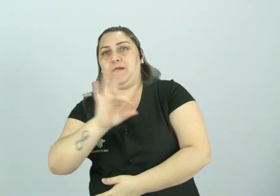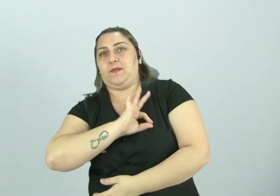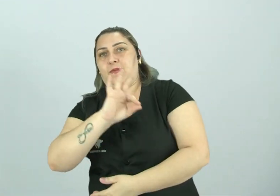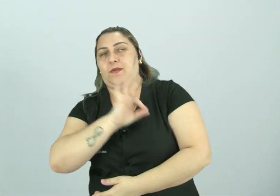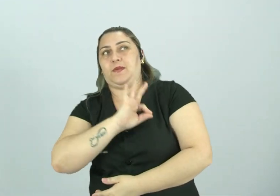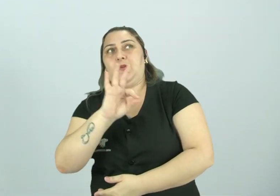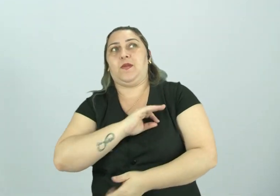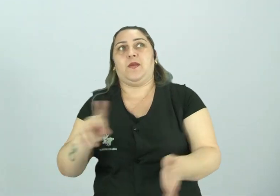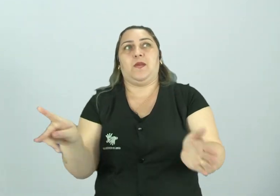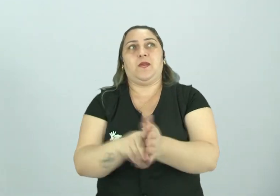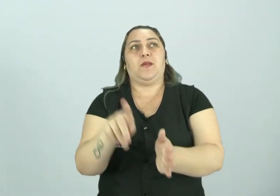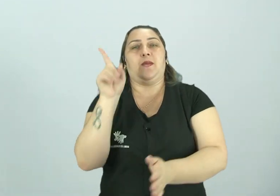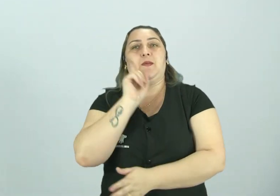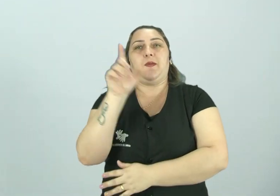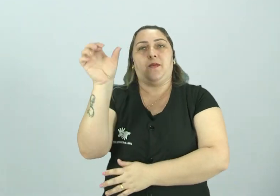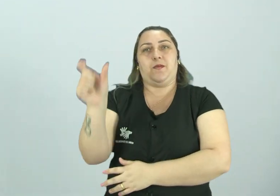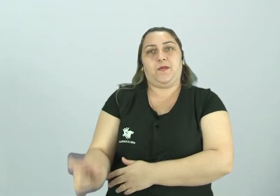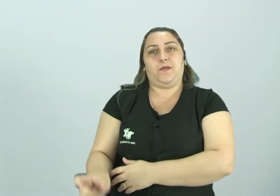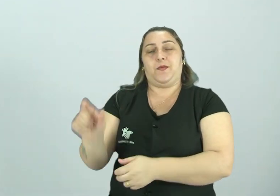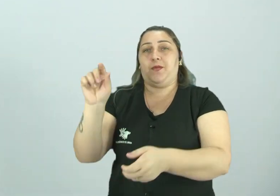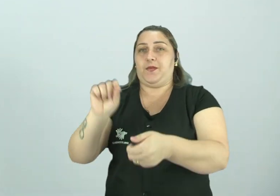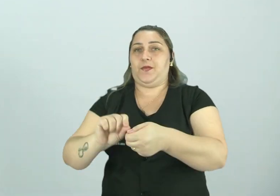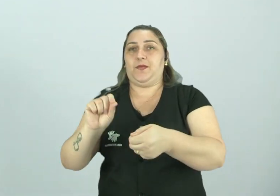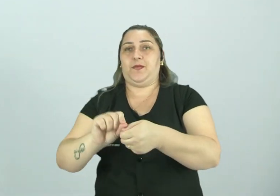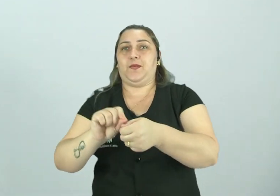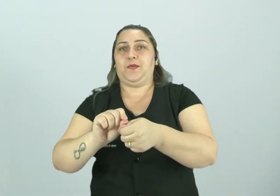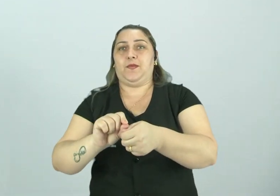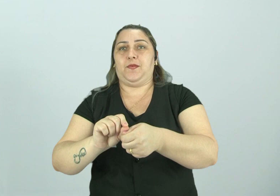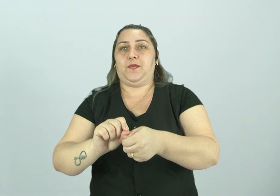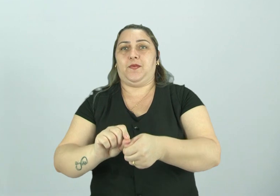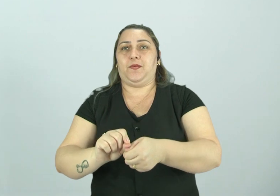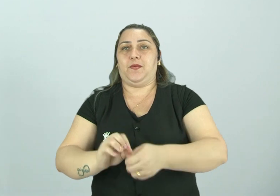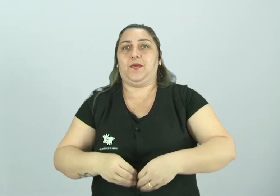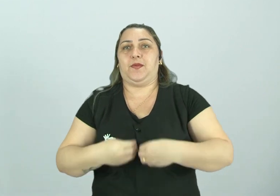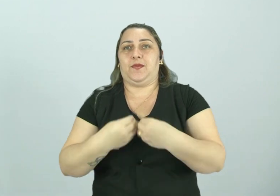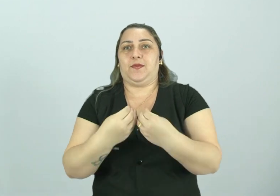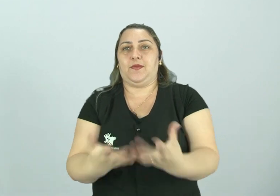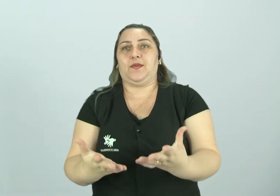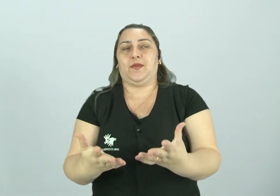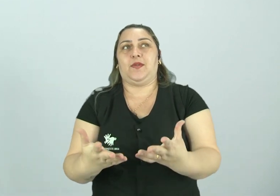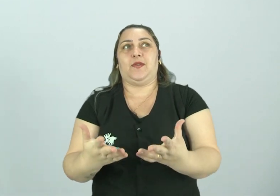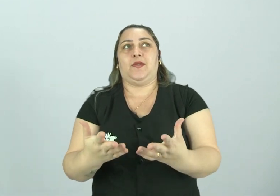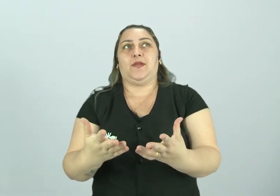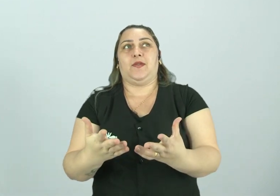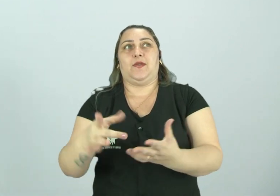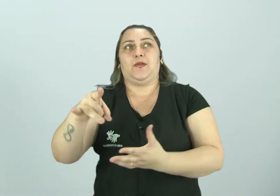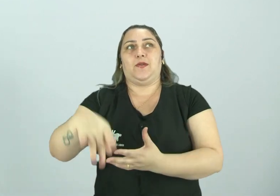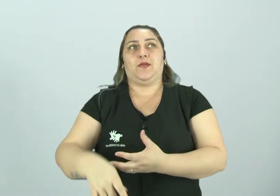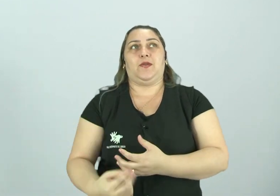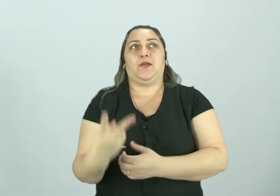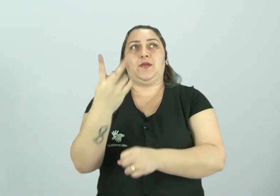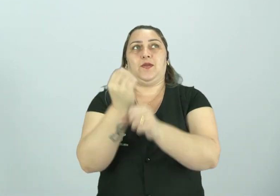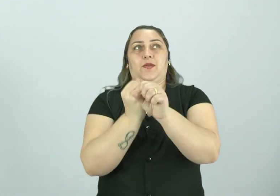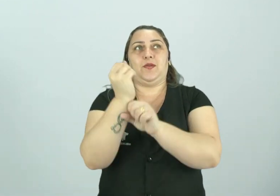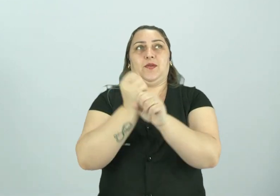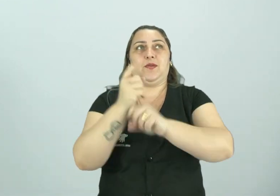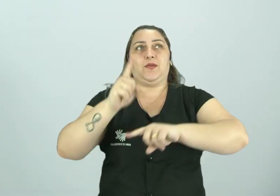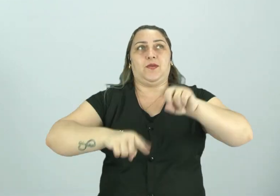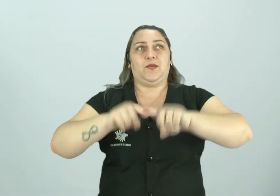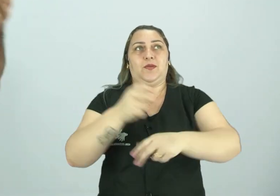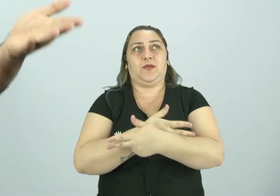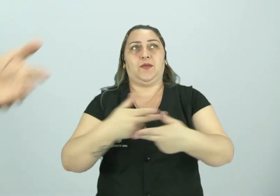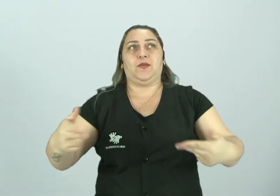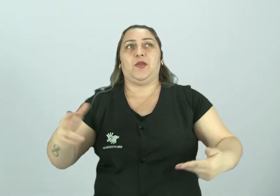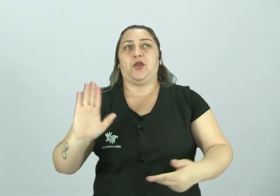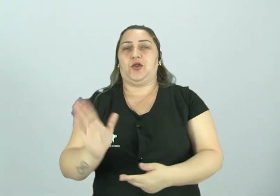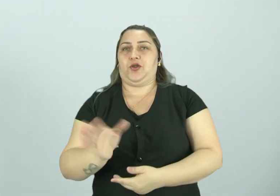vezes os próprios americanos fazem doações, como tem feito nos últimos 2 anos, de equipamentos militares